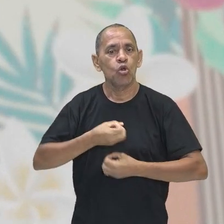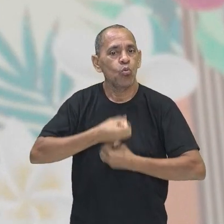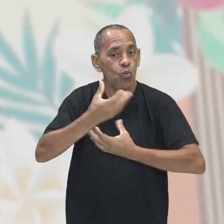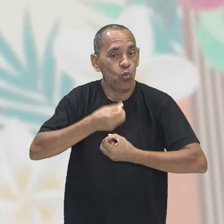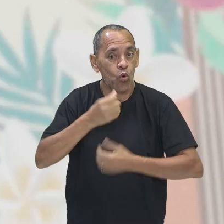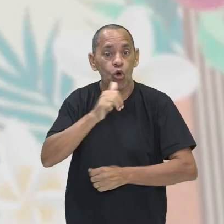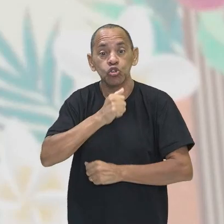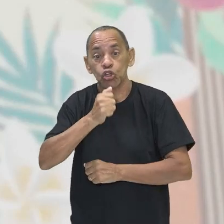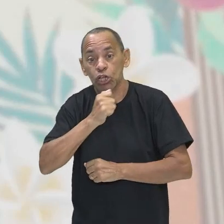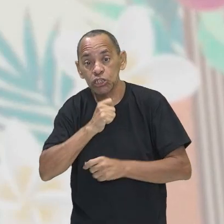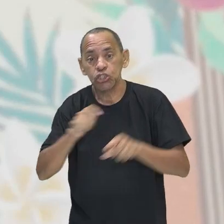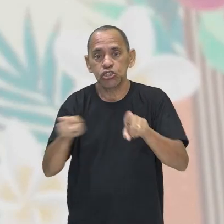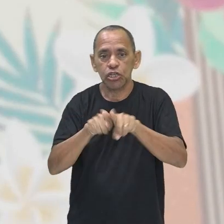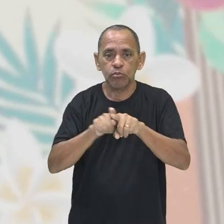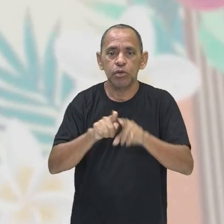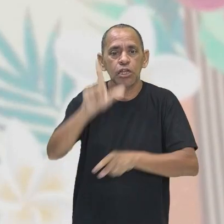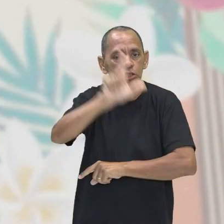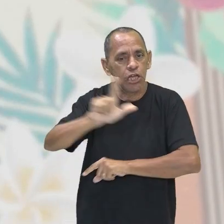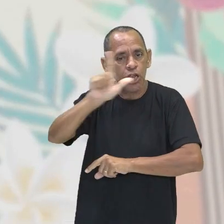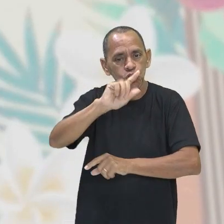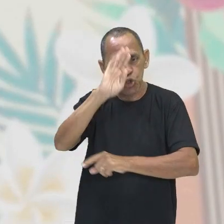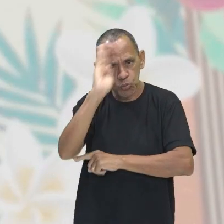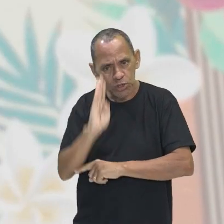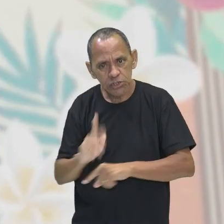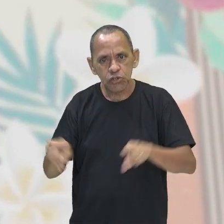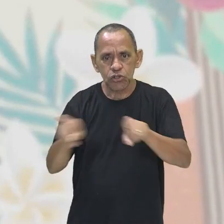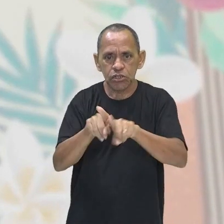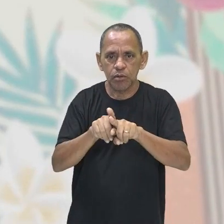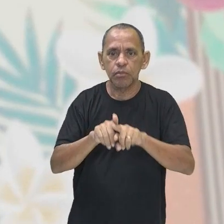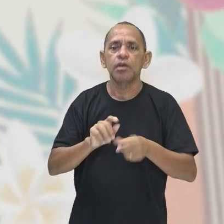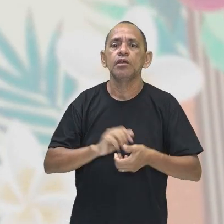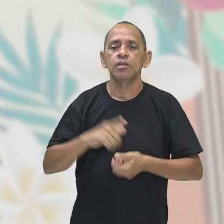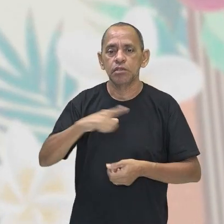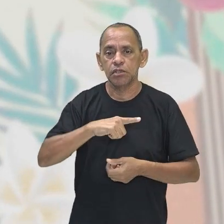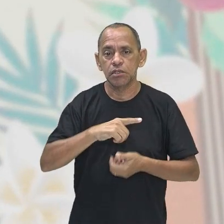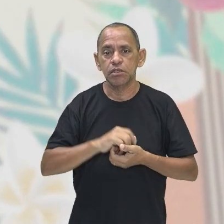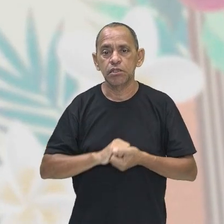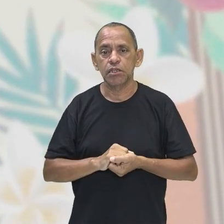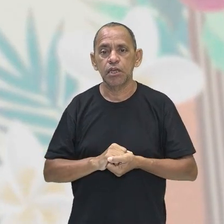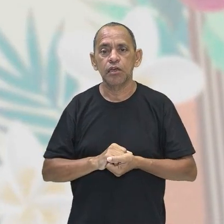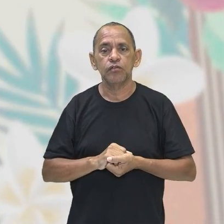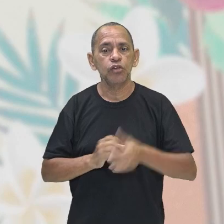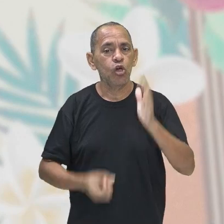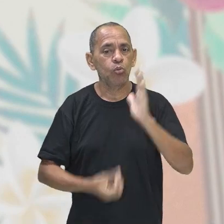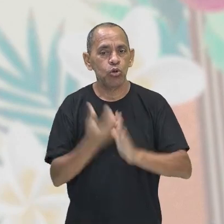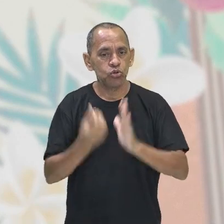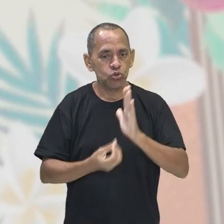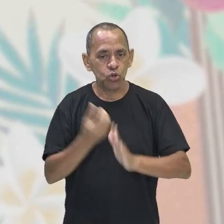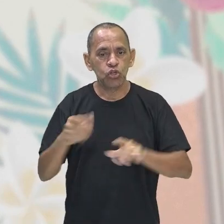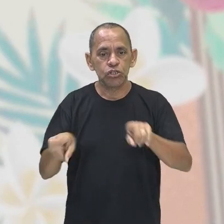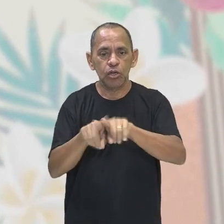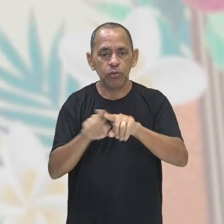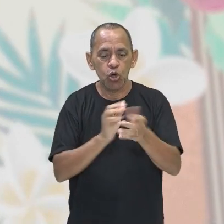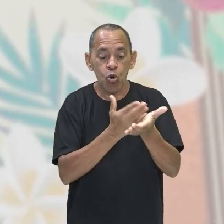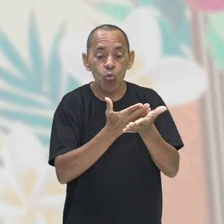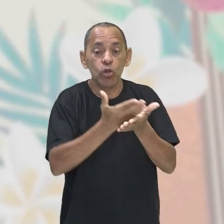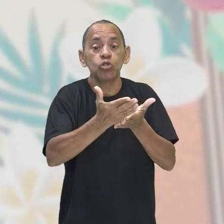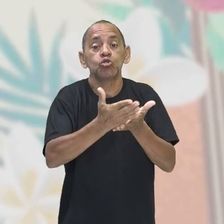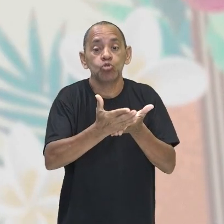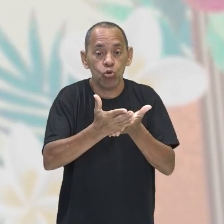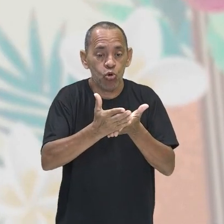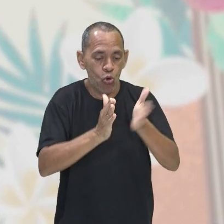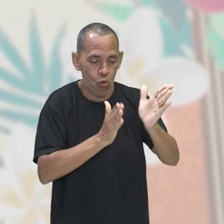da literatura brasileira, peça Orfeu da Conceição e ainda um dos precursores da bossa nova no